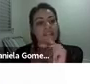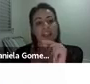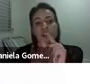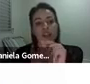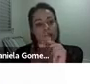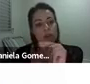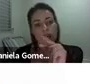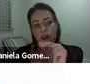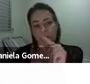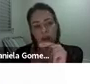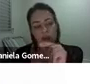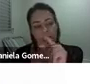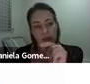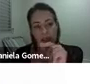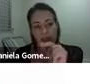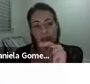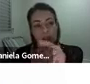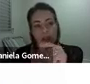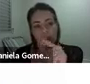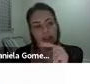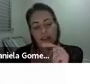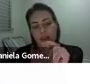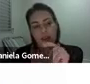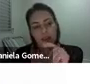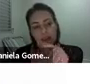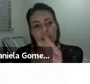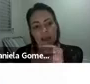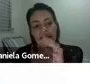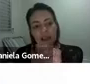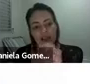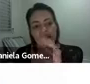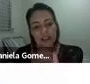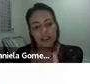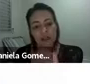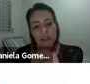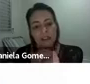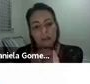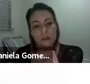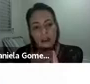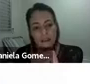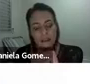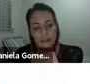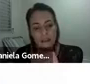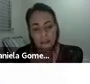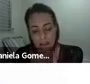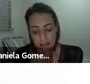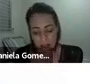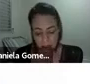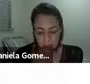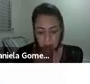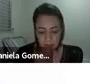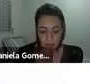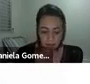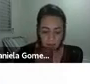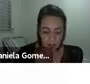assim, ele vai só machucar o bico da mãe e ele não vai estar mamando, ele não vai estar fazendo a sucção correta,